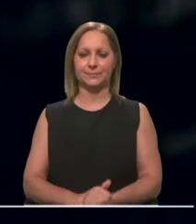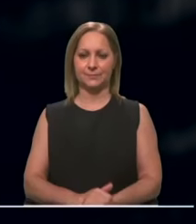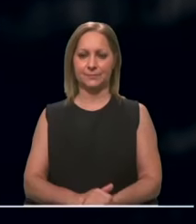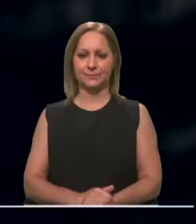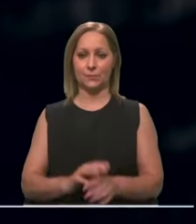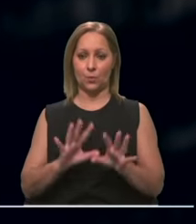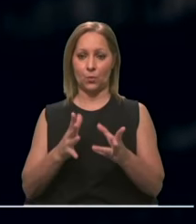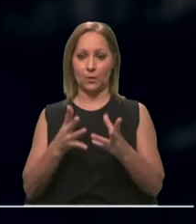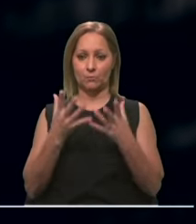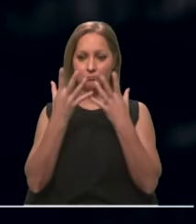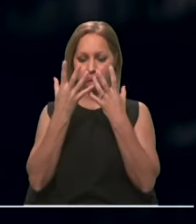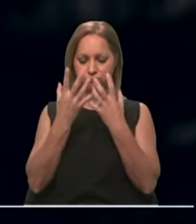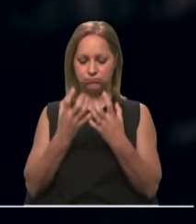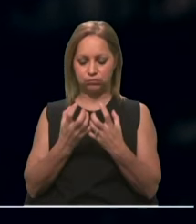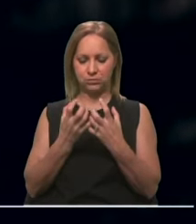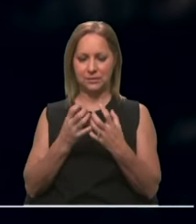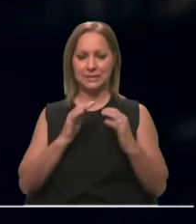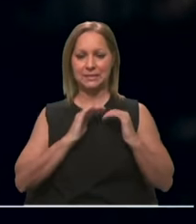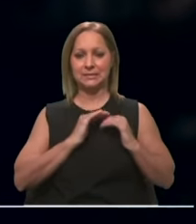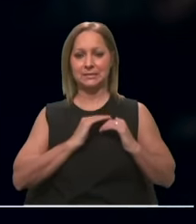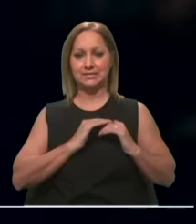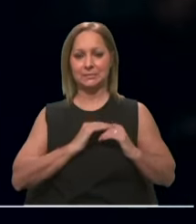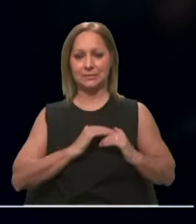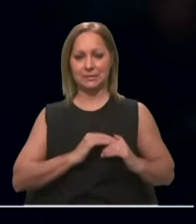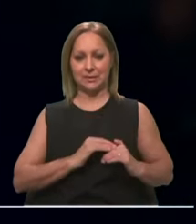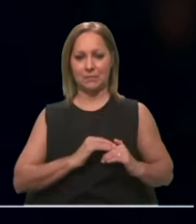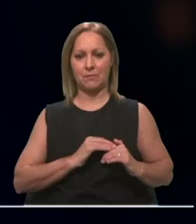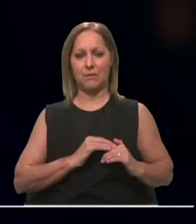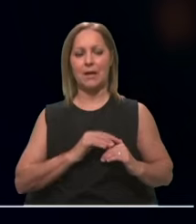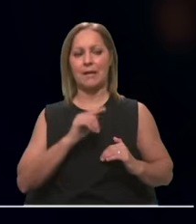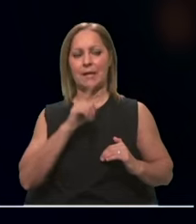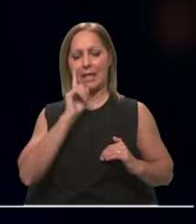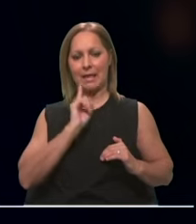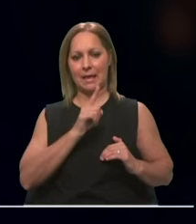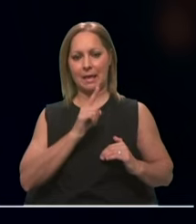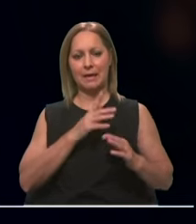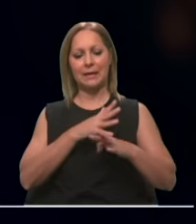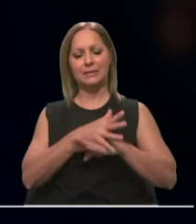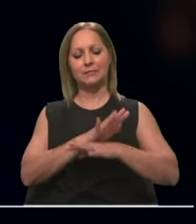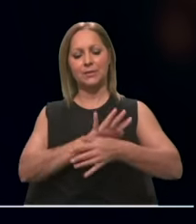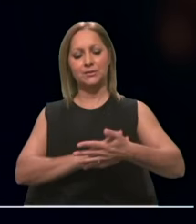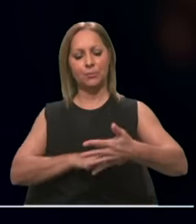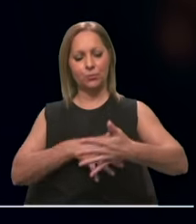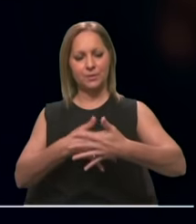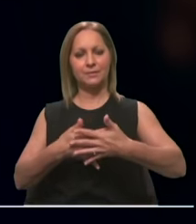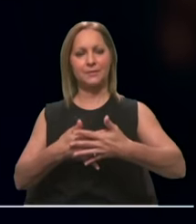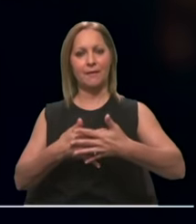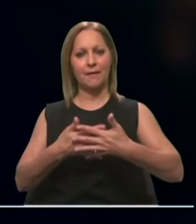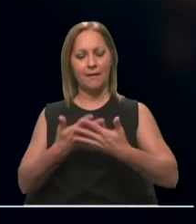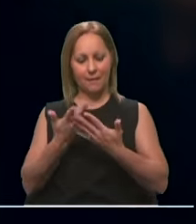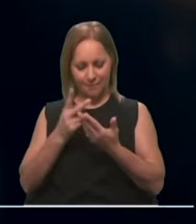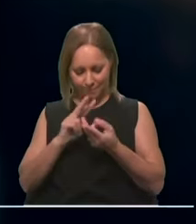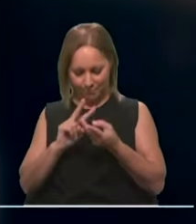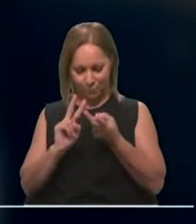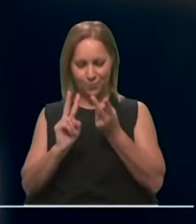E quando a escuridão da depressão ameaçava sufocá-la, Sandra encontrou um refúgio na poesia e transforma as suas